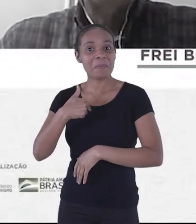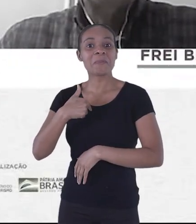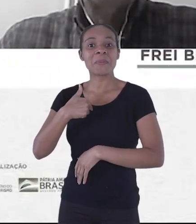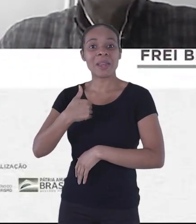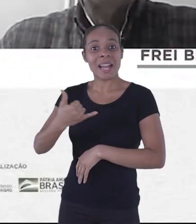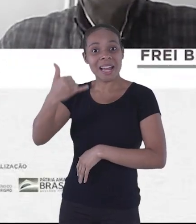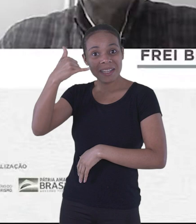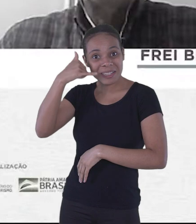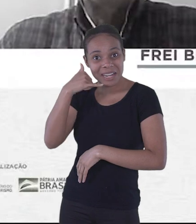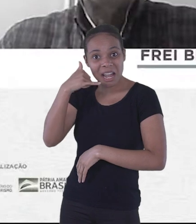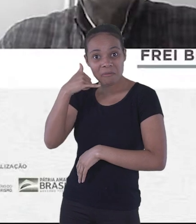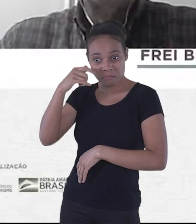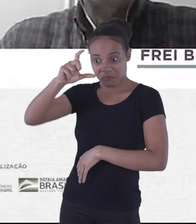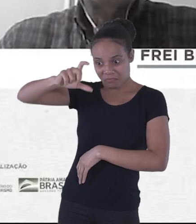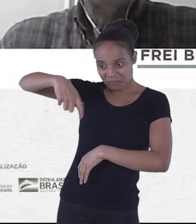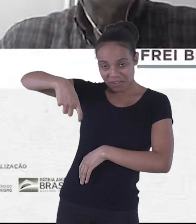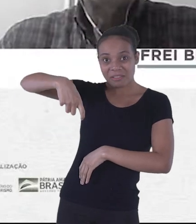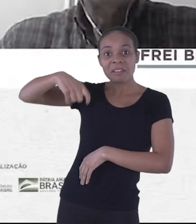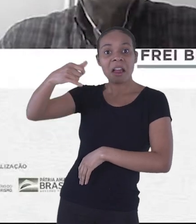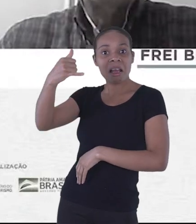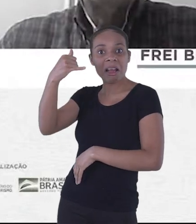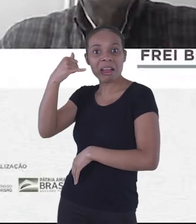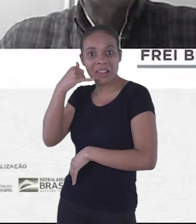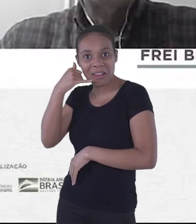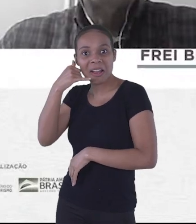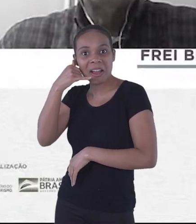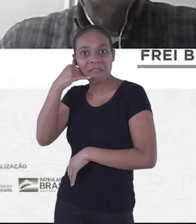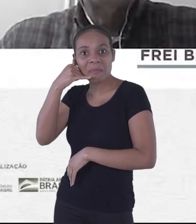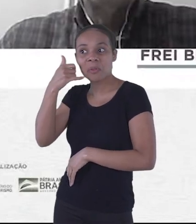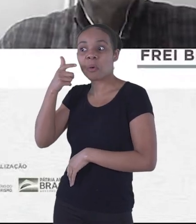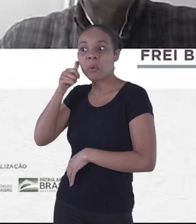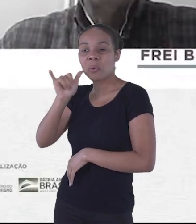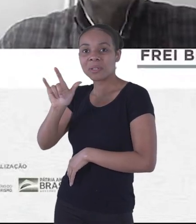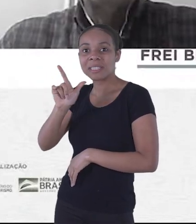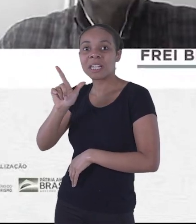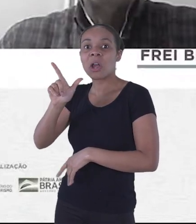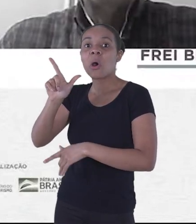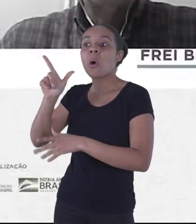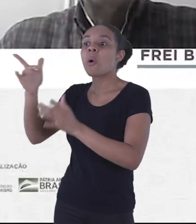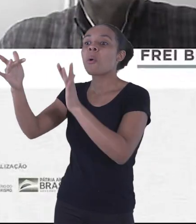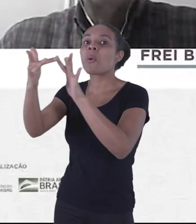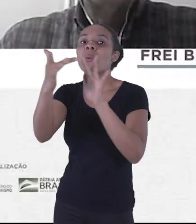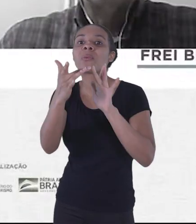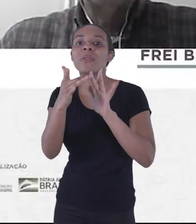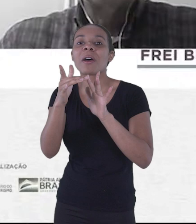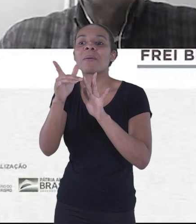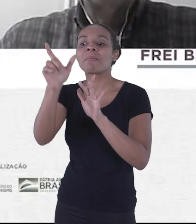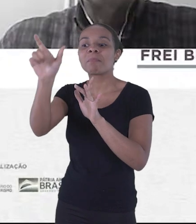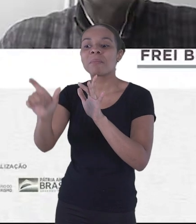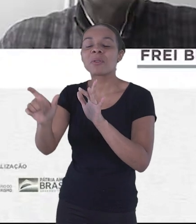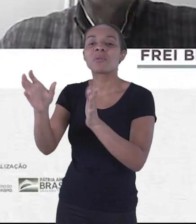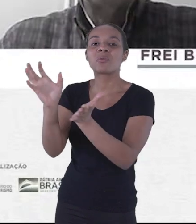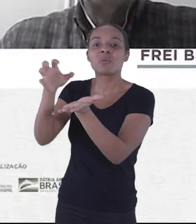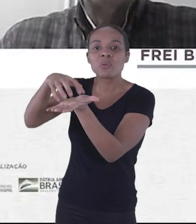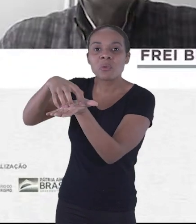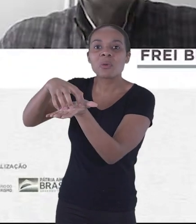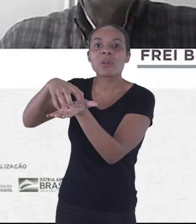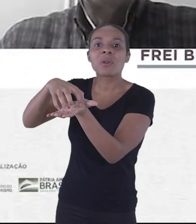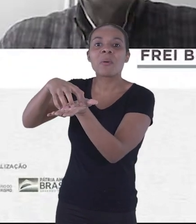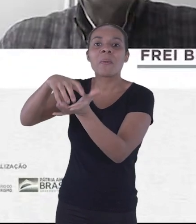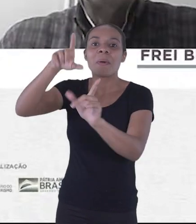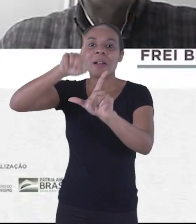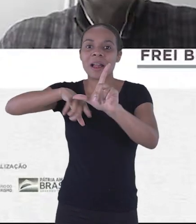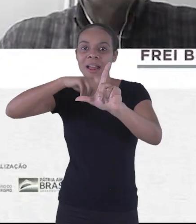fazer a combinação dos autores e dos eventos que a gente ia combinar de fazer o Sempre um Papo, fazer os eventos, fazer